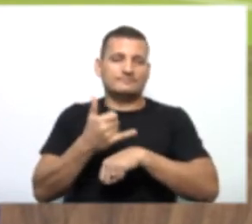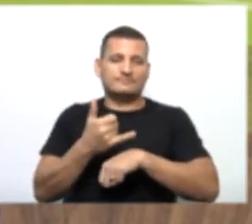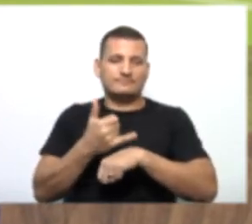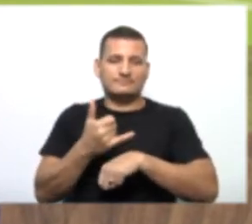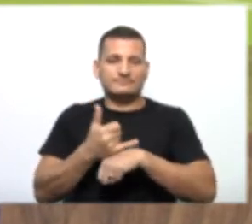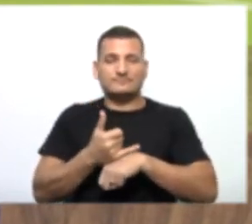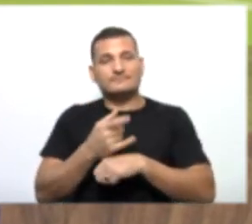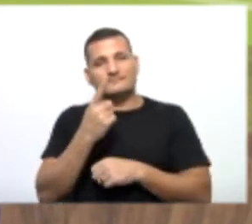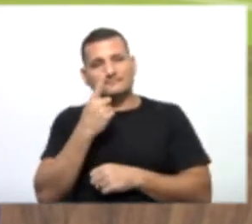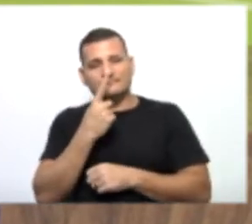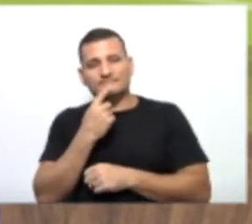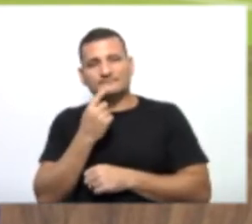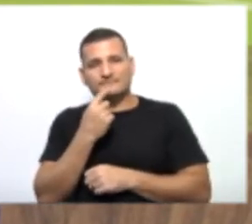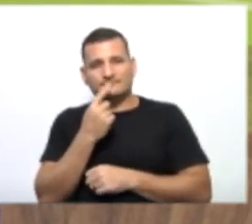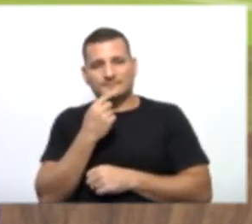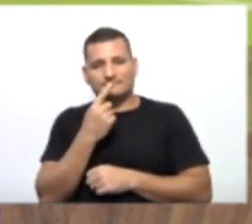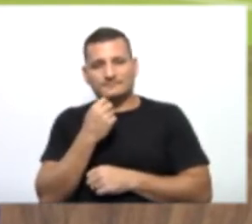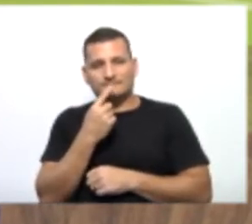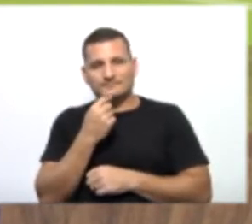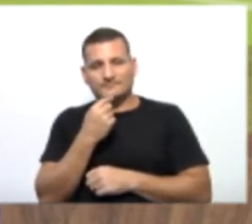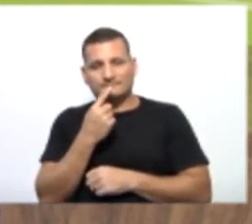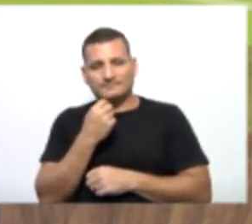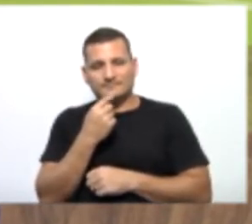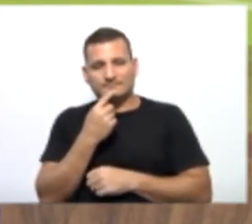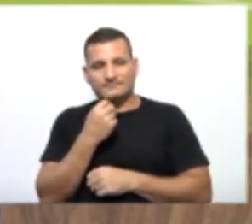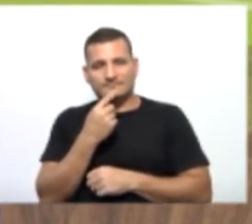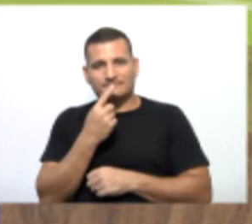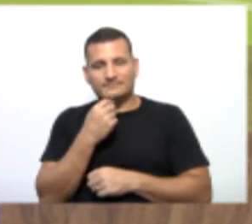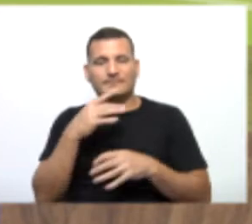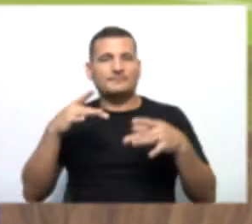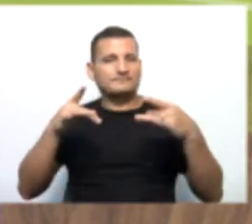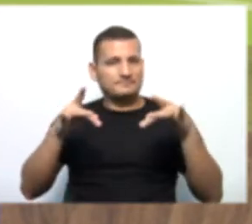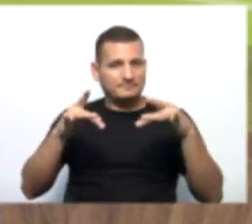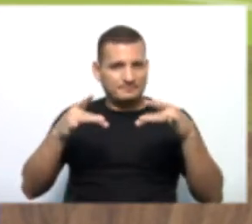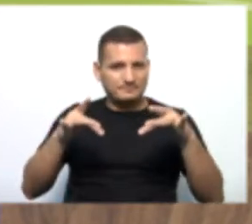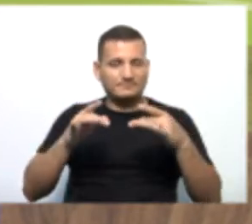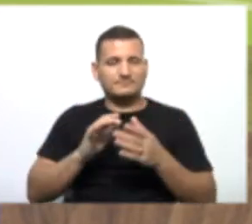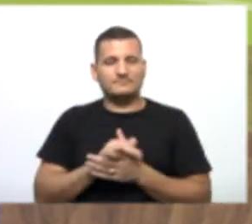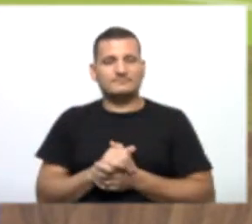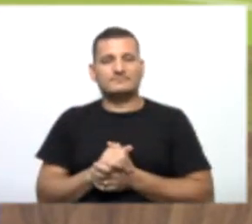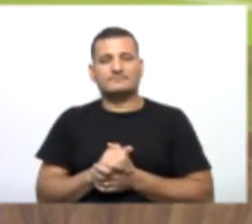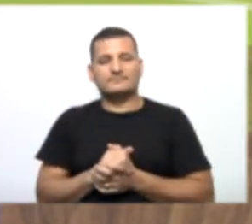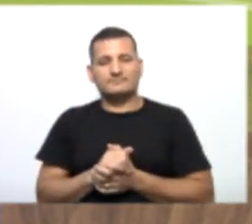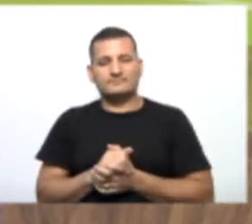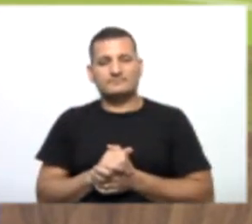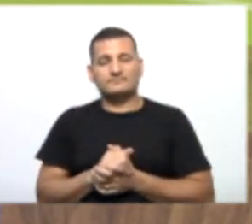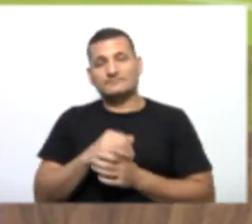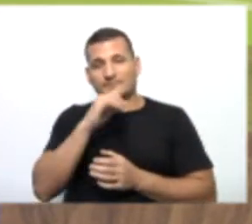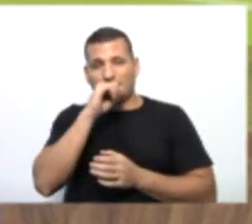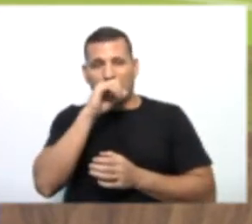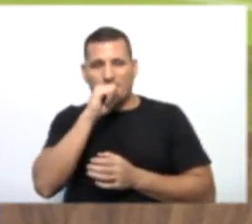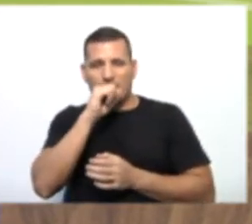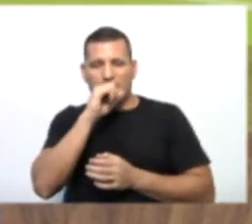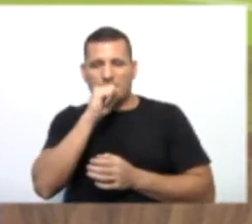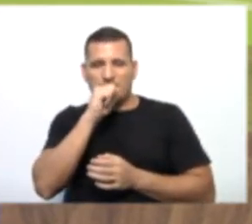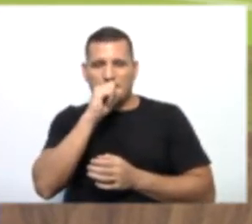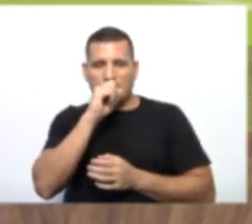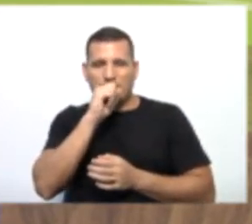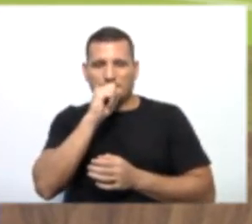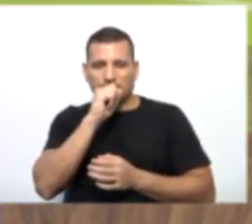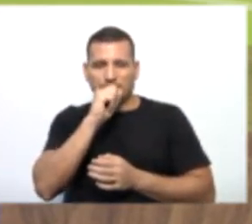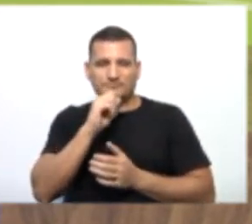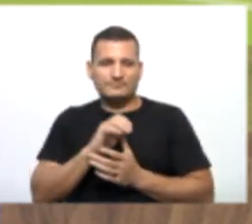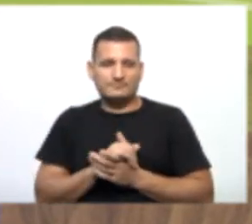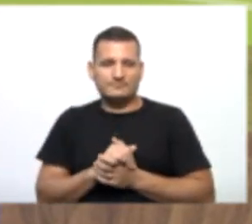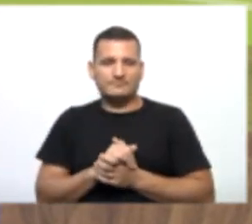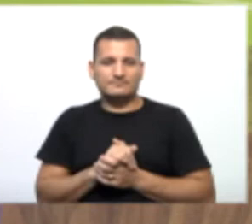tem a vermelha, que também compõe esse quarteto aí, que é para plástico, né? Nós temos uma laranja, dificilmente tem aí nas escolas,